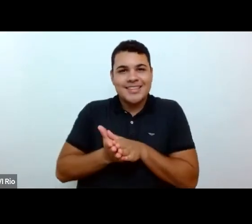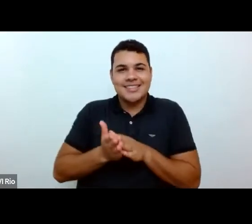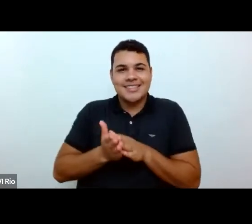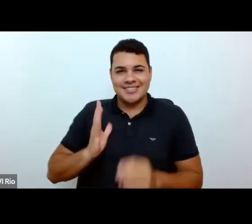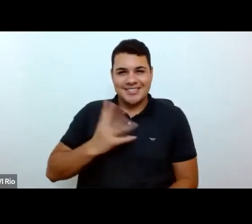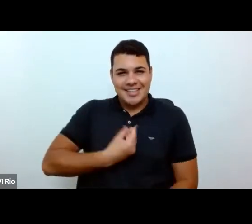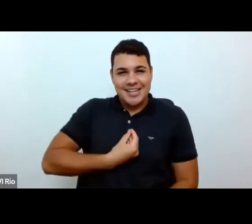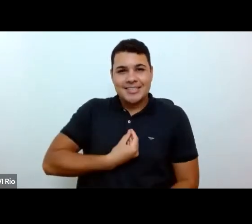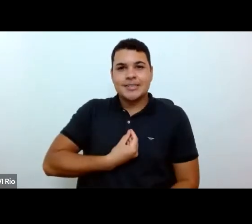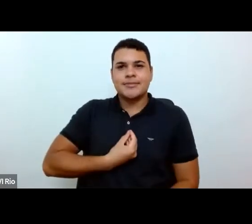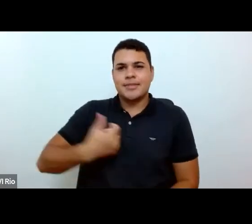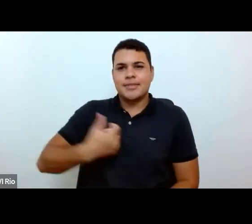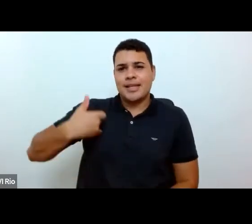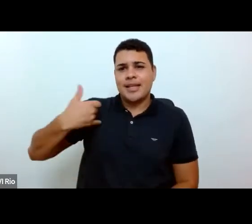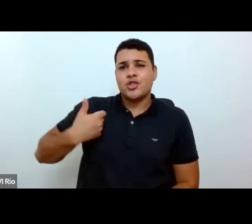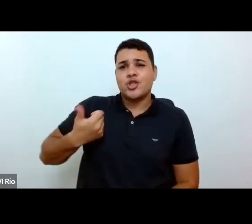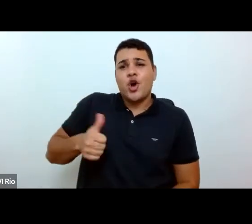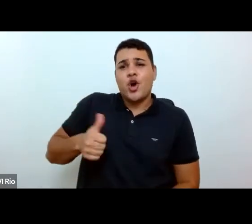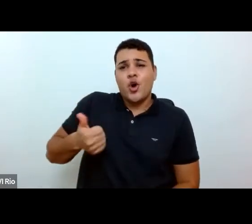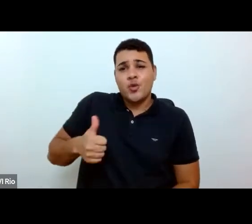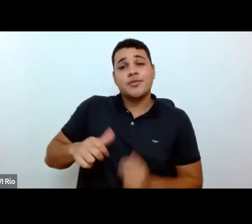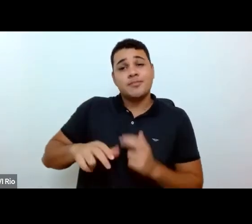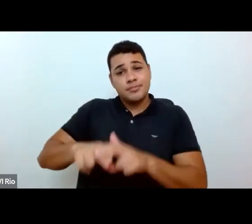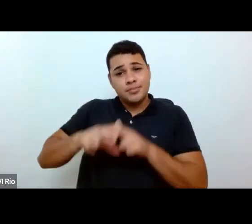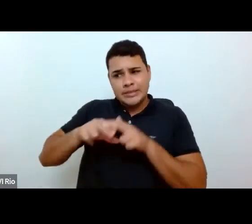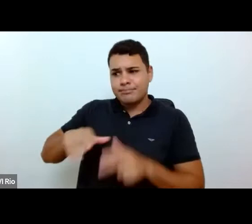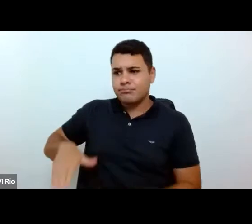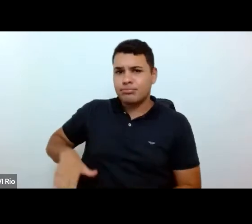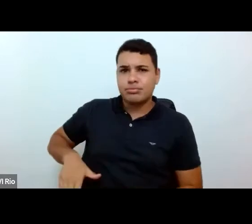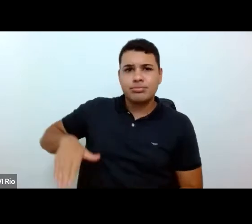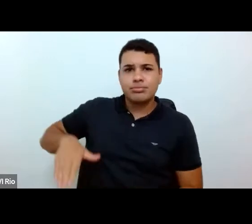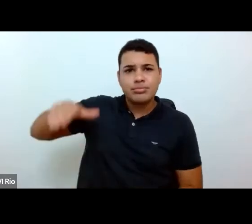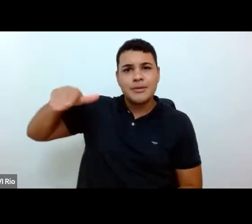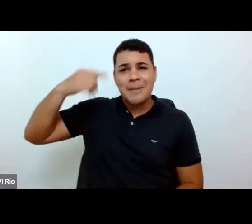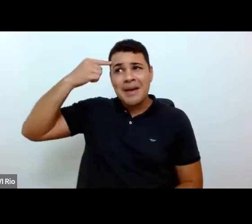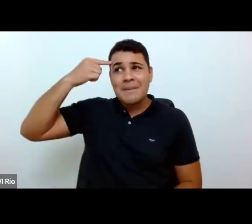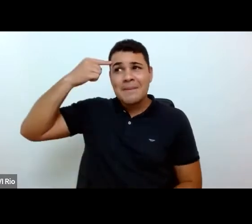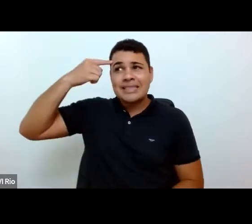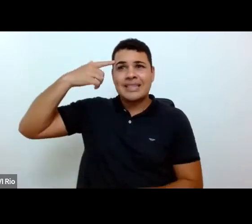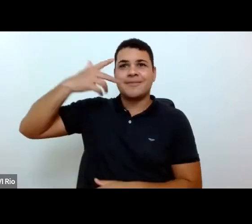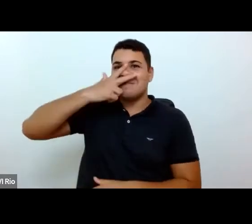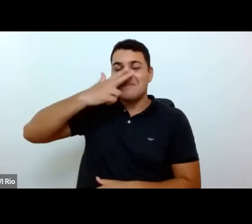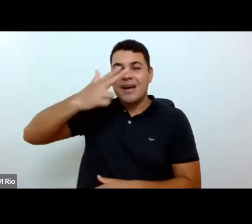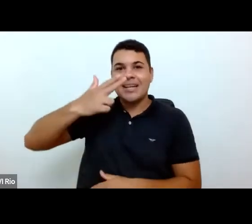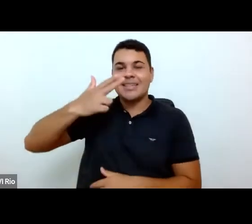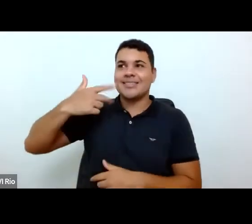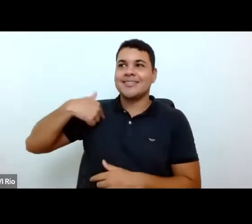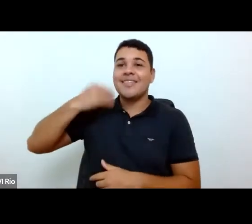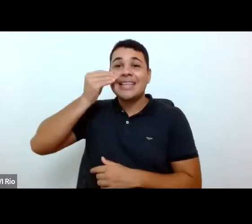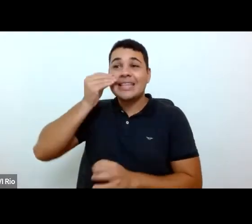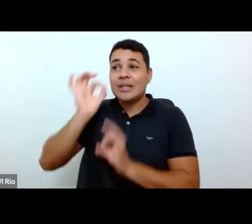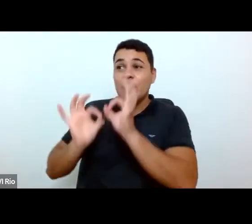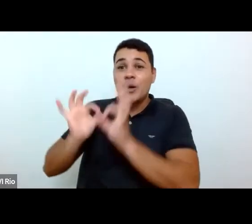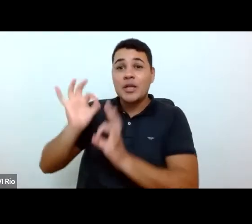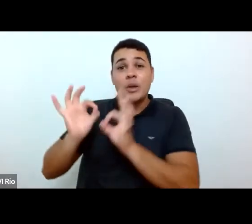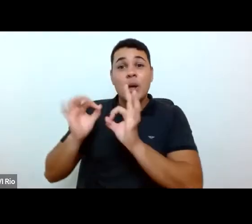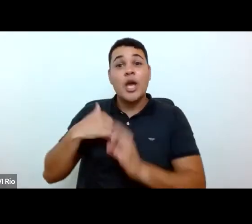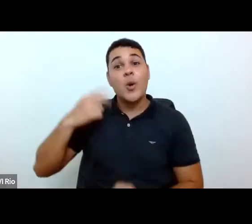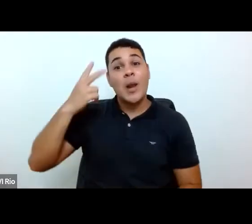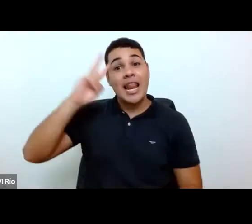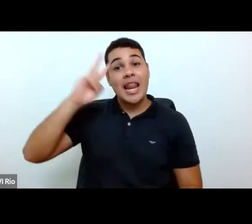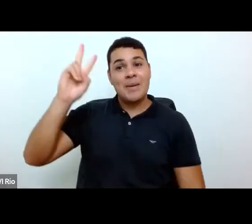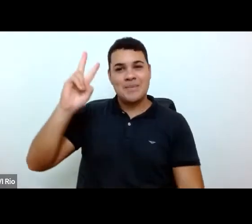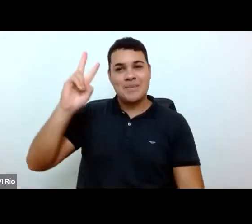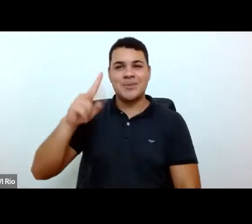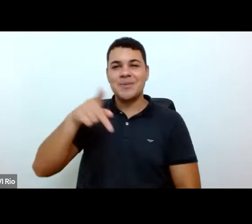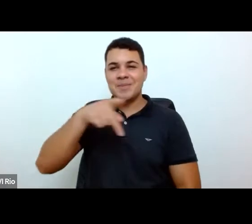ali, na infância. E eu lembro no ensino médio que as professoras mulheres, as